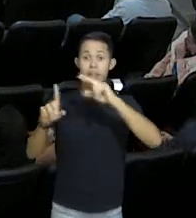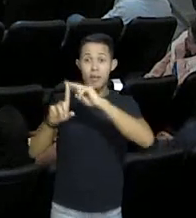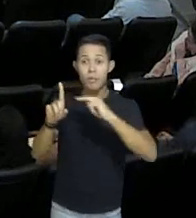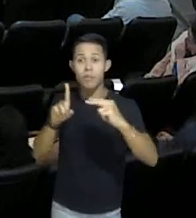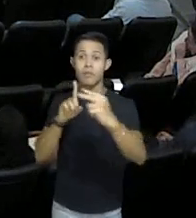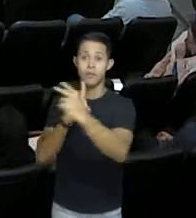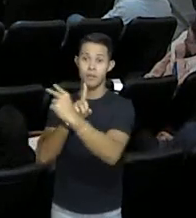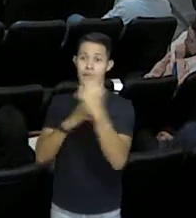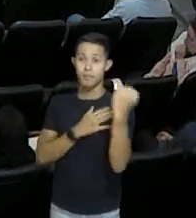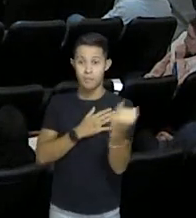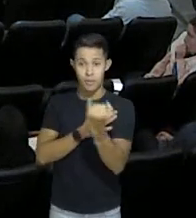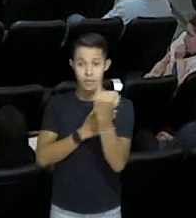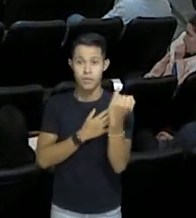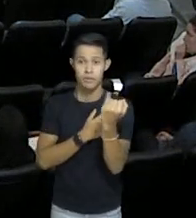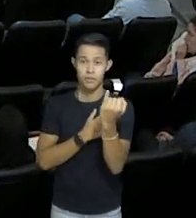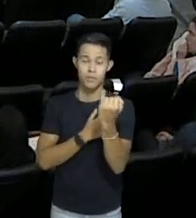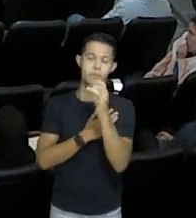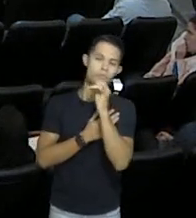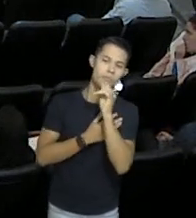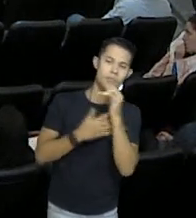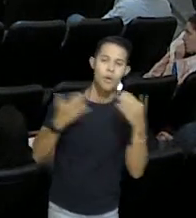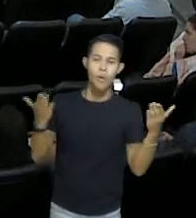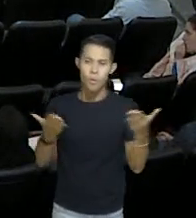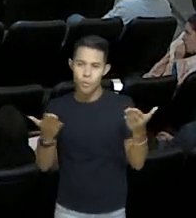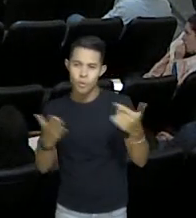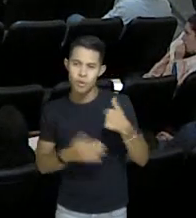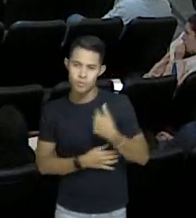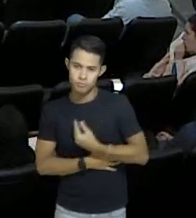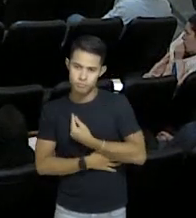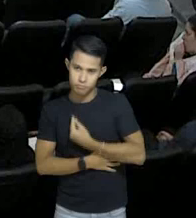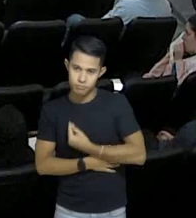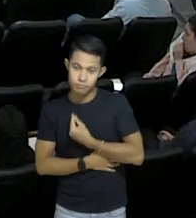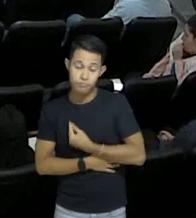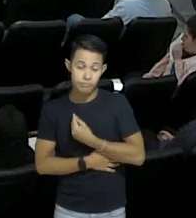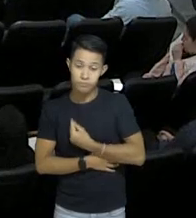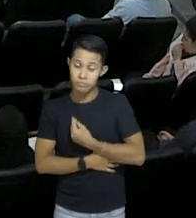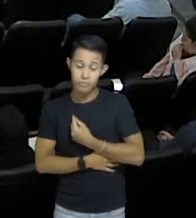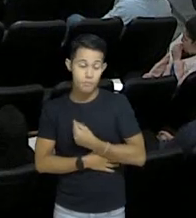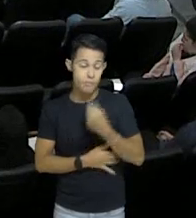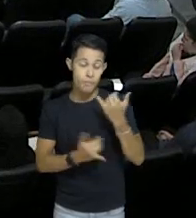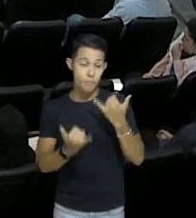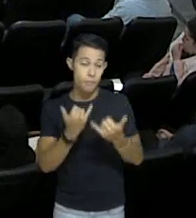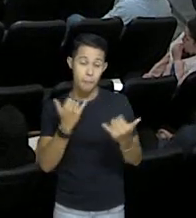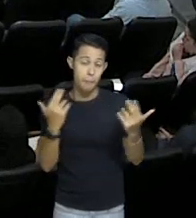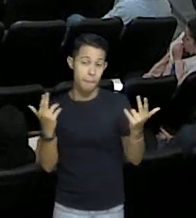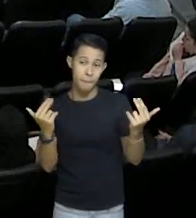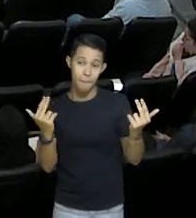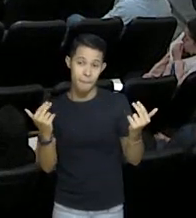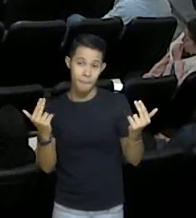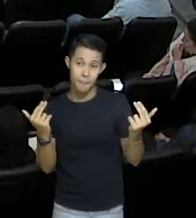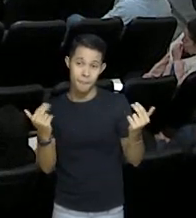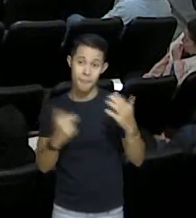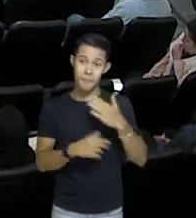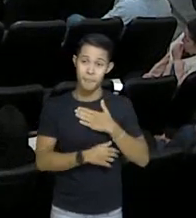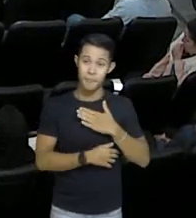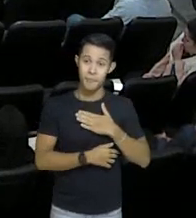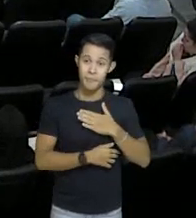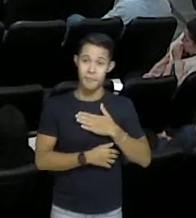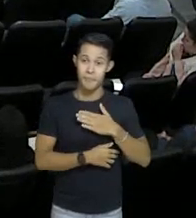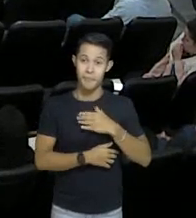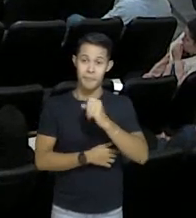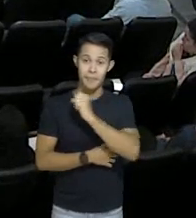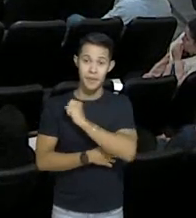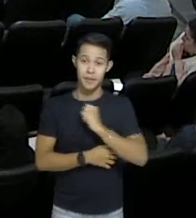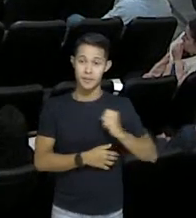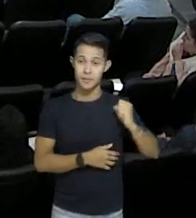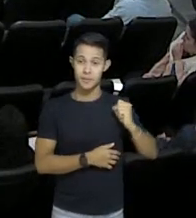estou vivenciando hoje, atualmente, com uma situação também que estamos passando com a minha sobrinha, tem 13 anos, está no